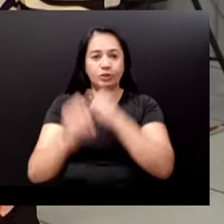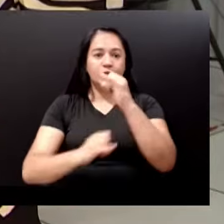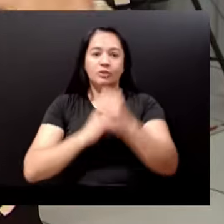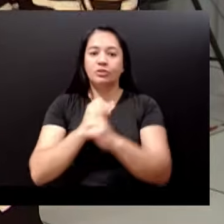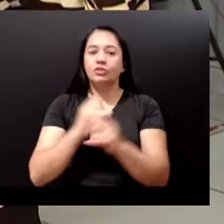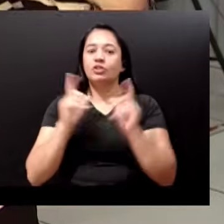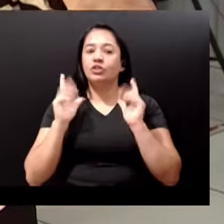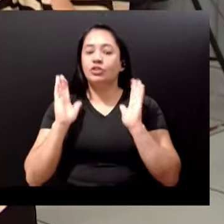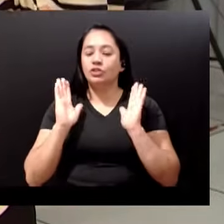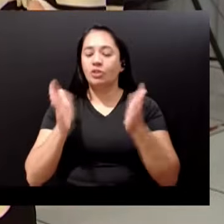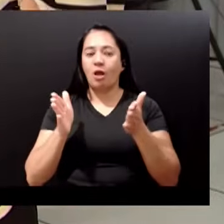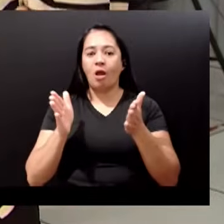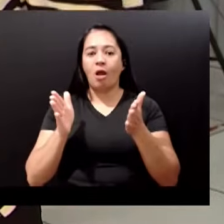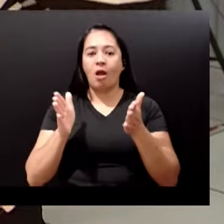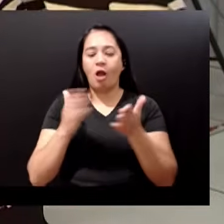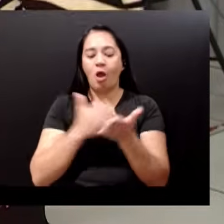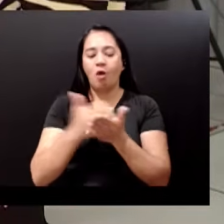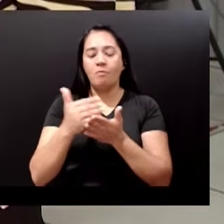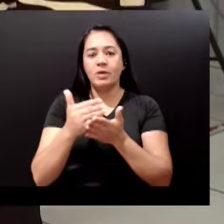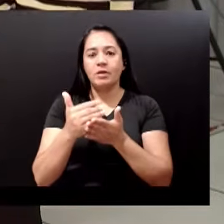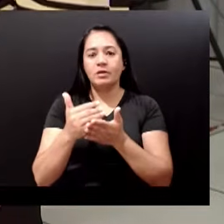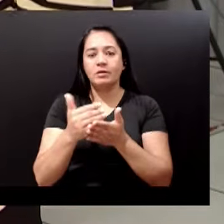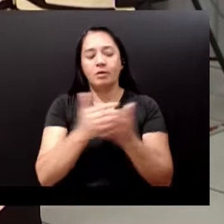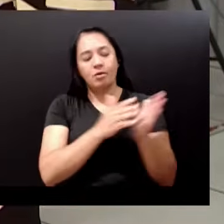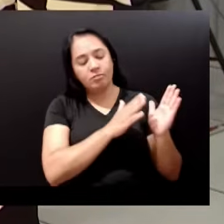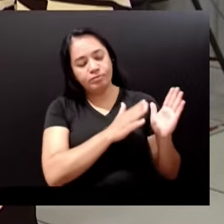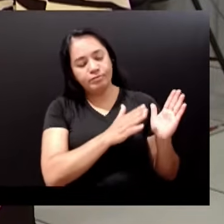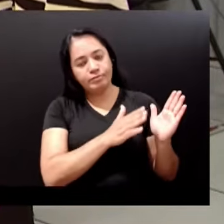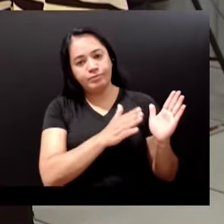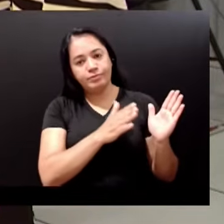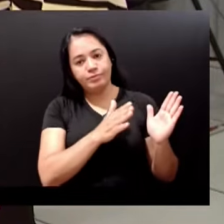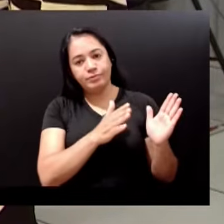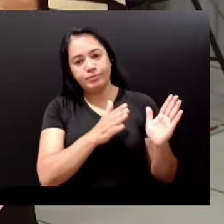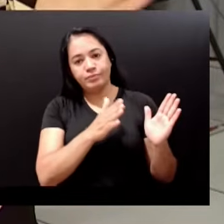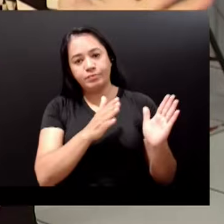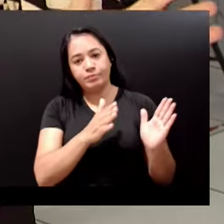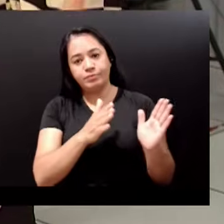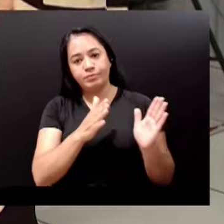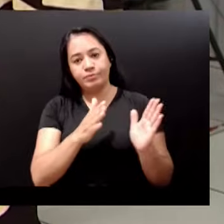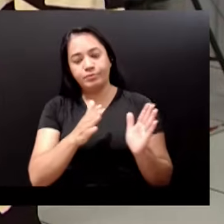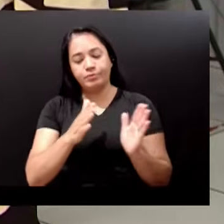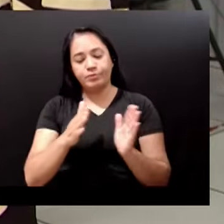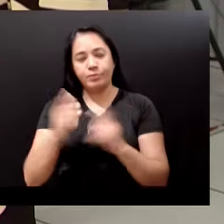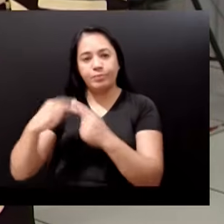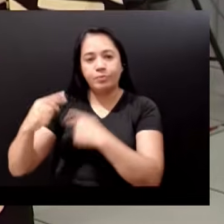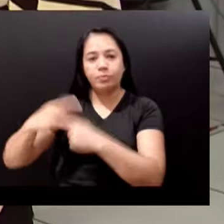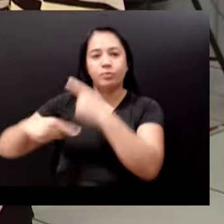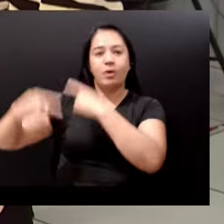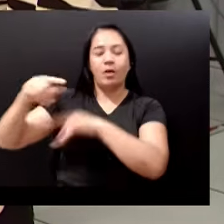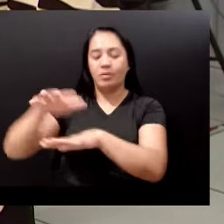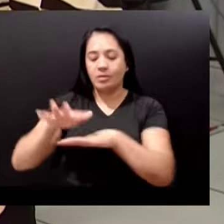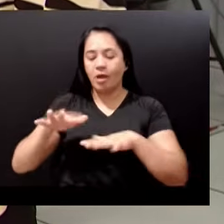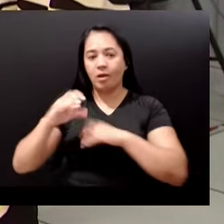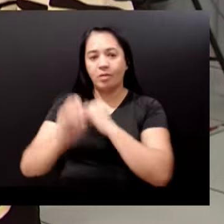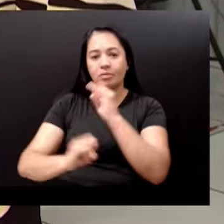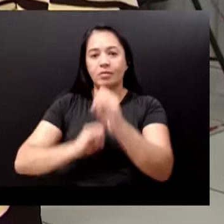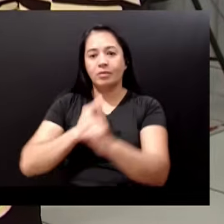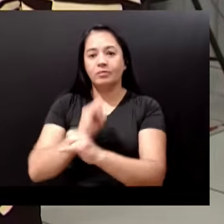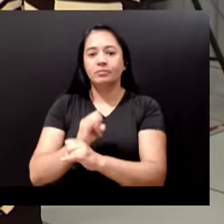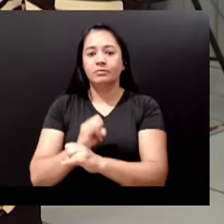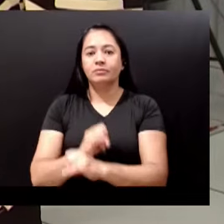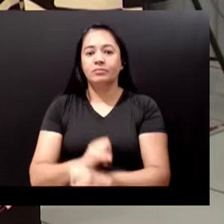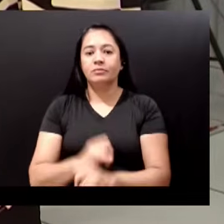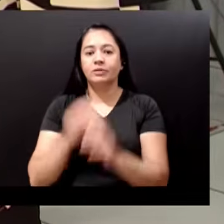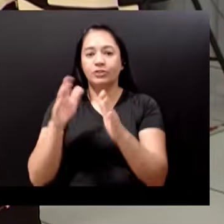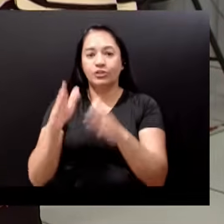uma trilha do nível dela e ela vai se aprofundando na internet, né? Fazendo essa trilha, ela chega num curso avançado